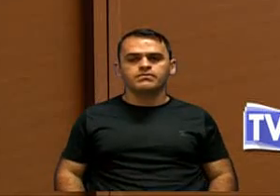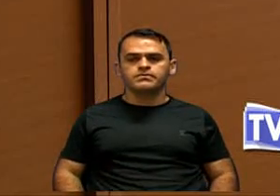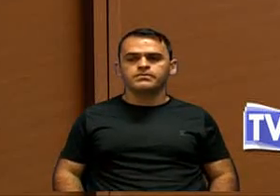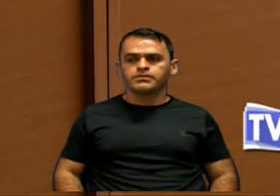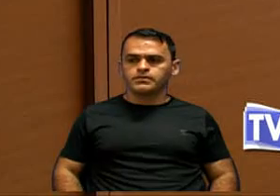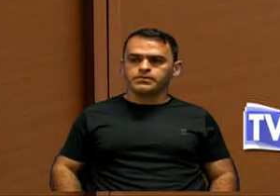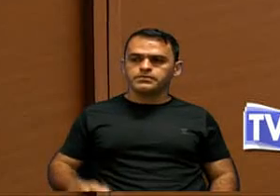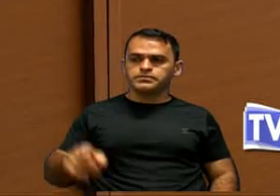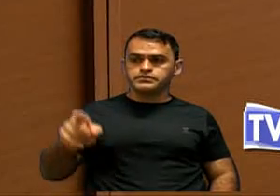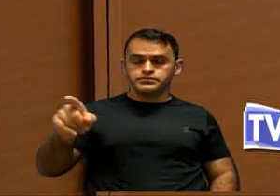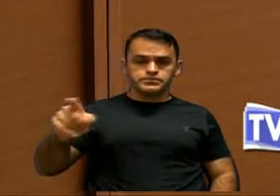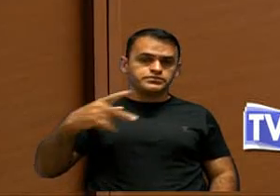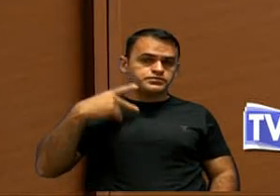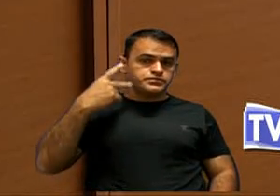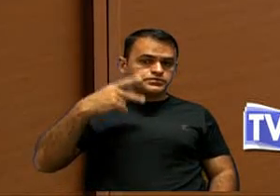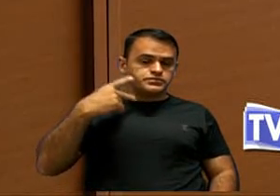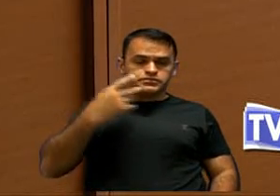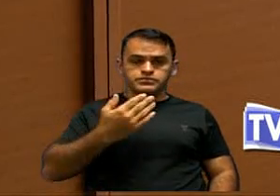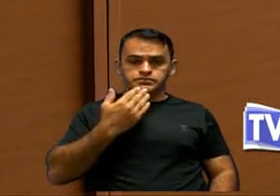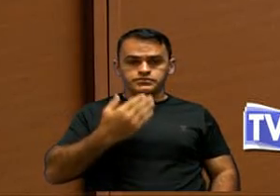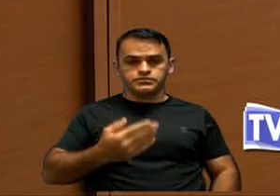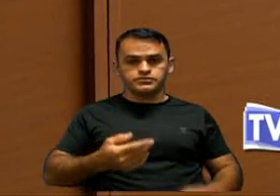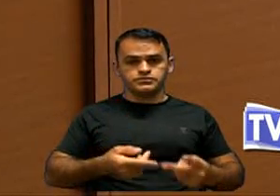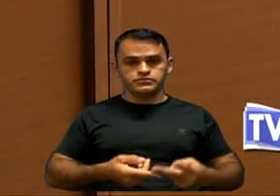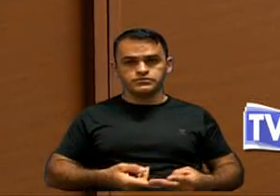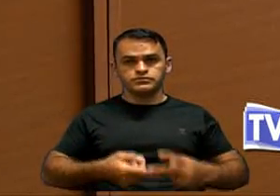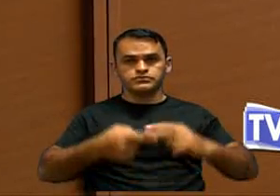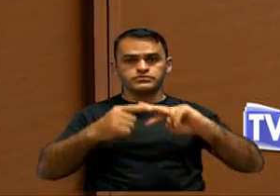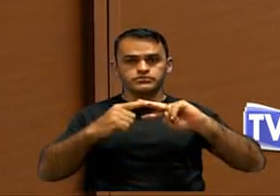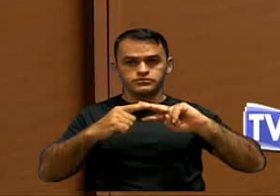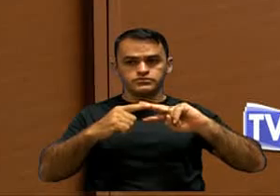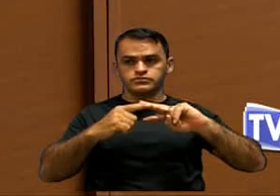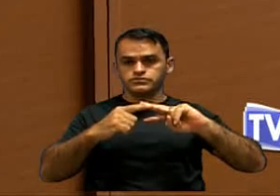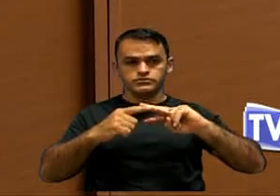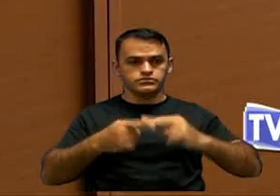inversão de pauta e eu já coloquei a dele da